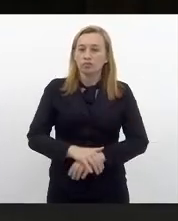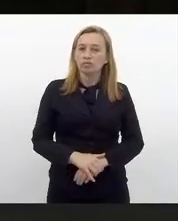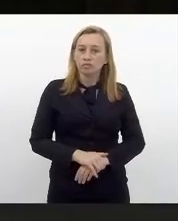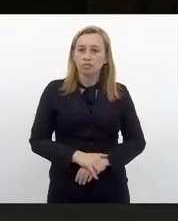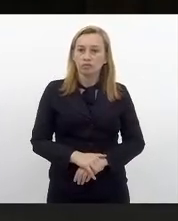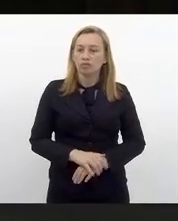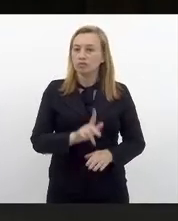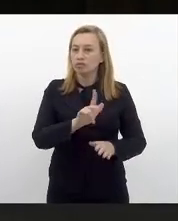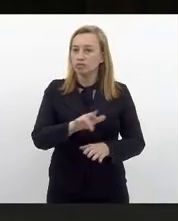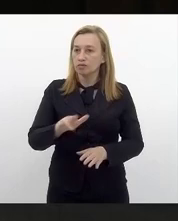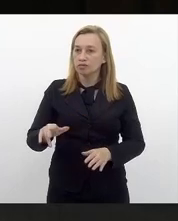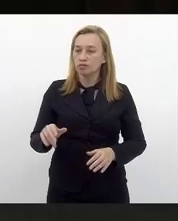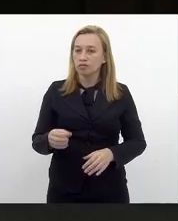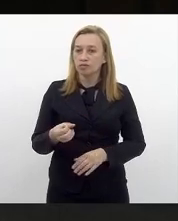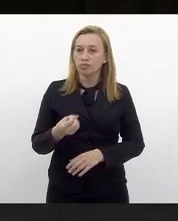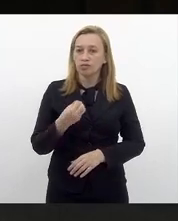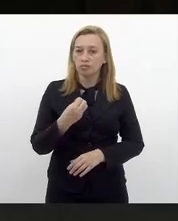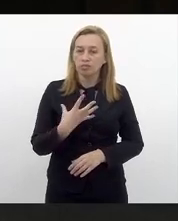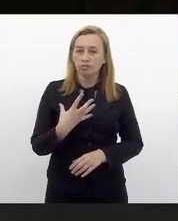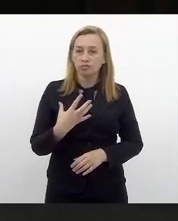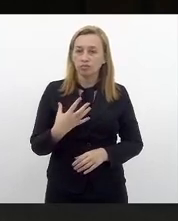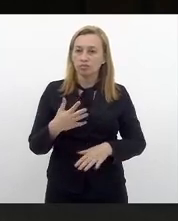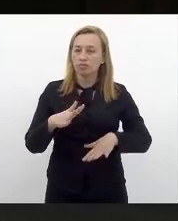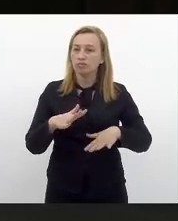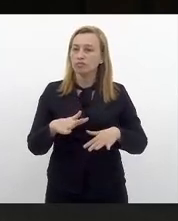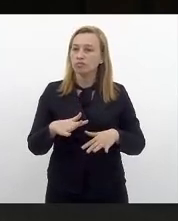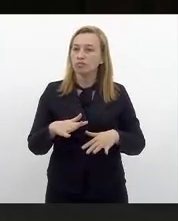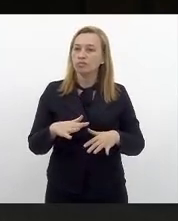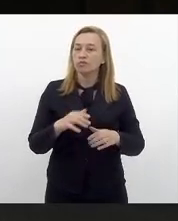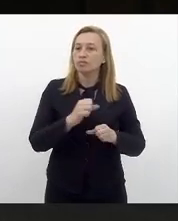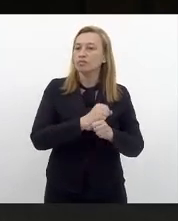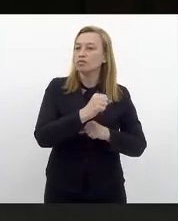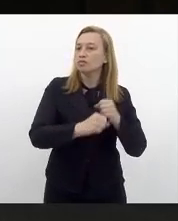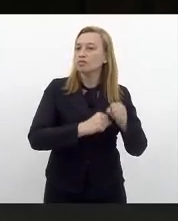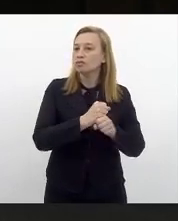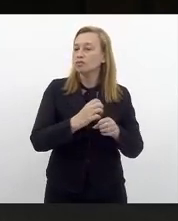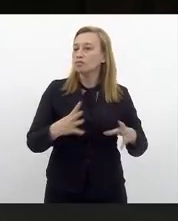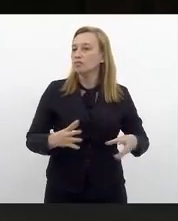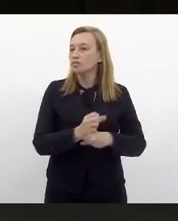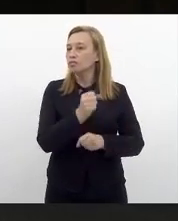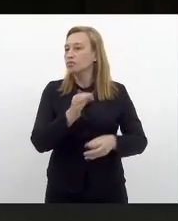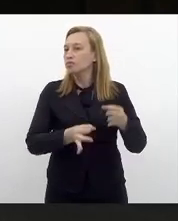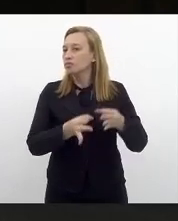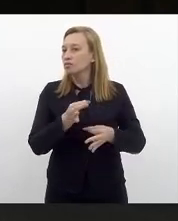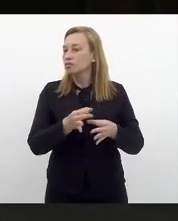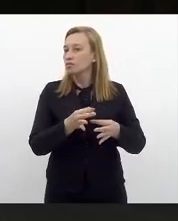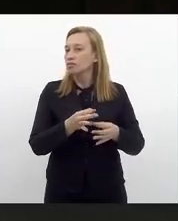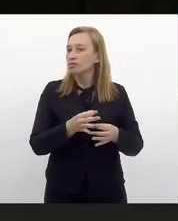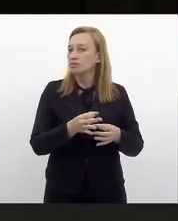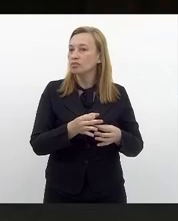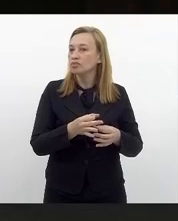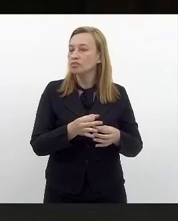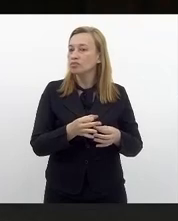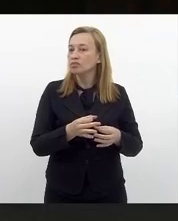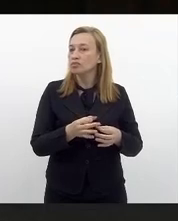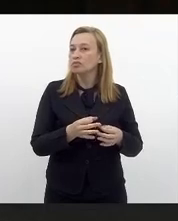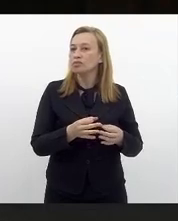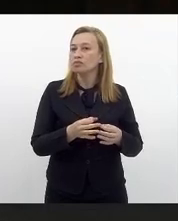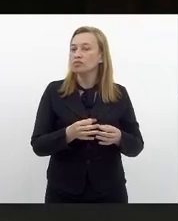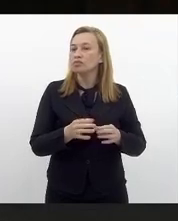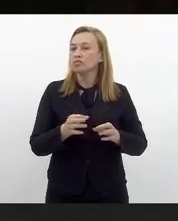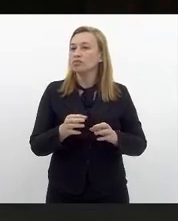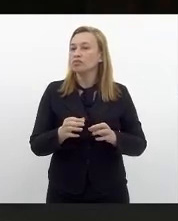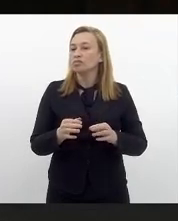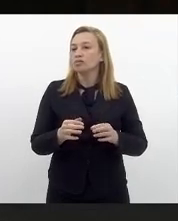razão de eventual diferença positiva entre a variação anual das bases de cálculo de suas aplicações mínimas EA